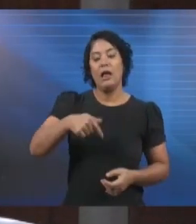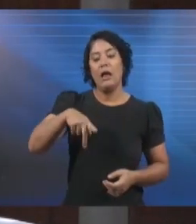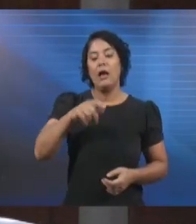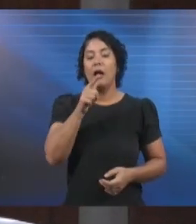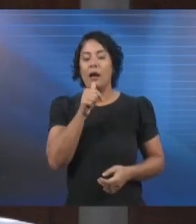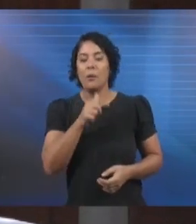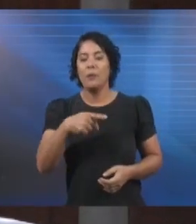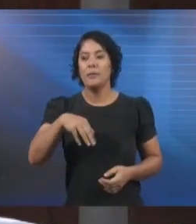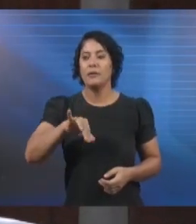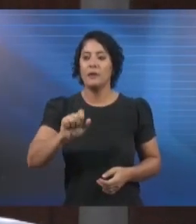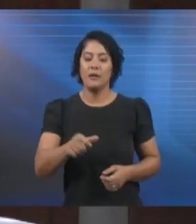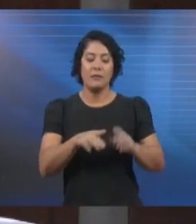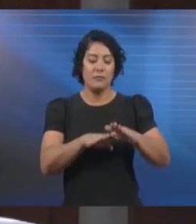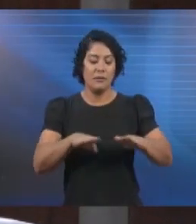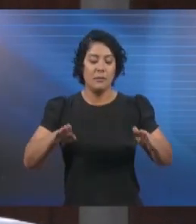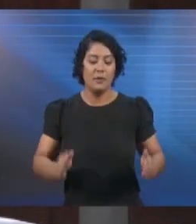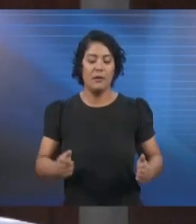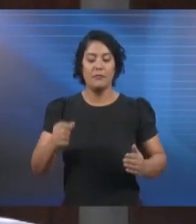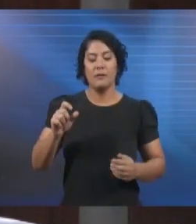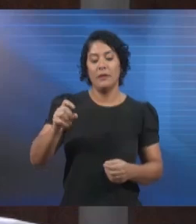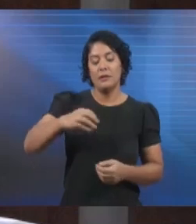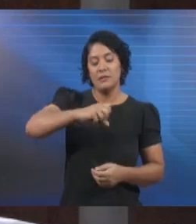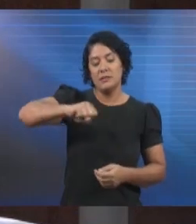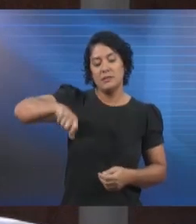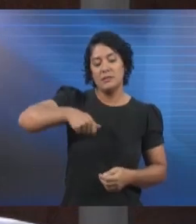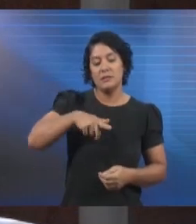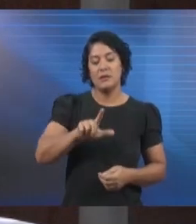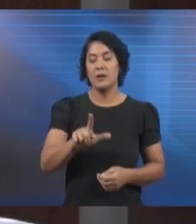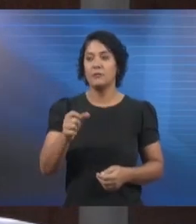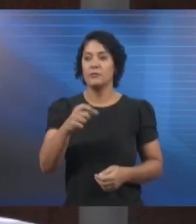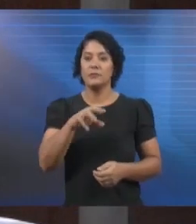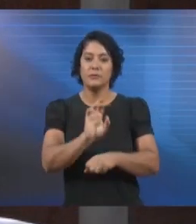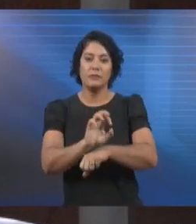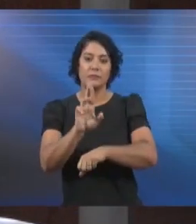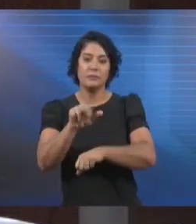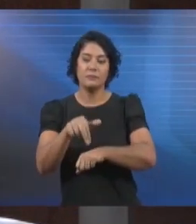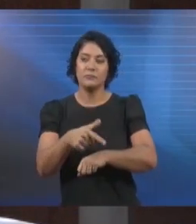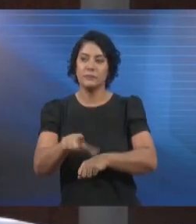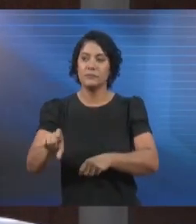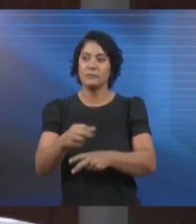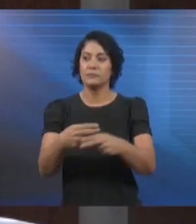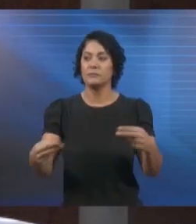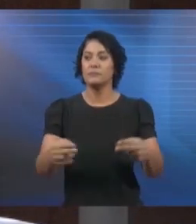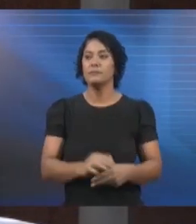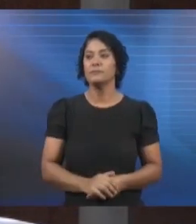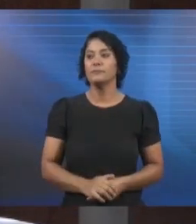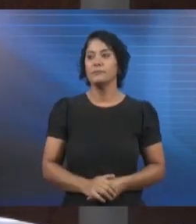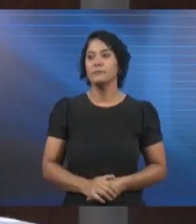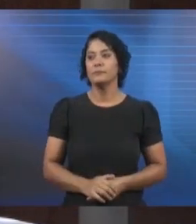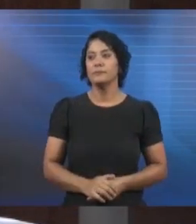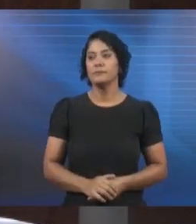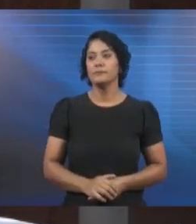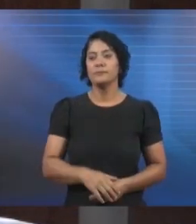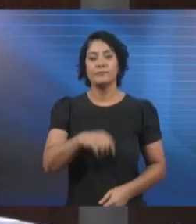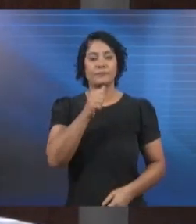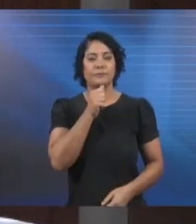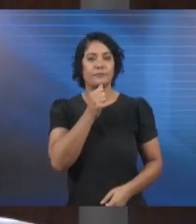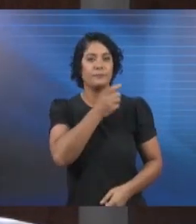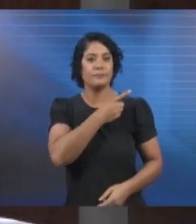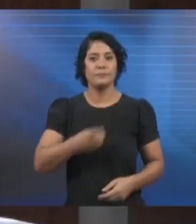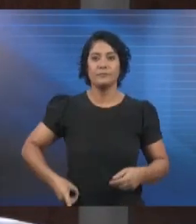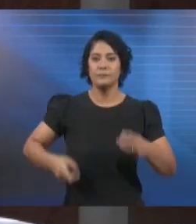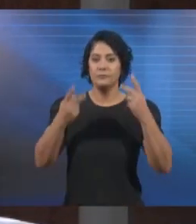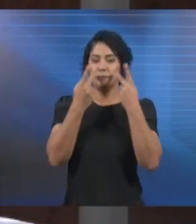água potável de mesa e água adicionada nos sa do Estado do Rio Grande do Norte e outra Providência ainda do deputado herm